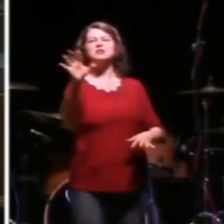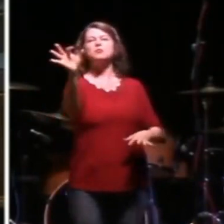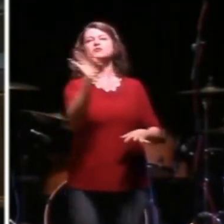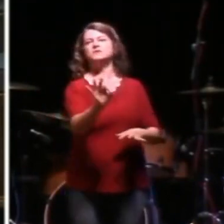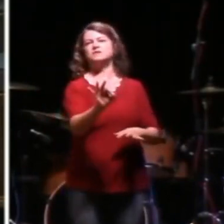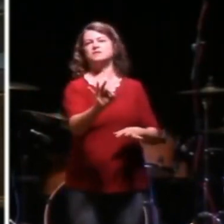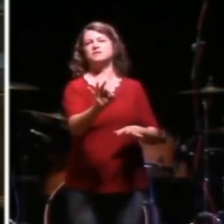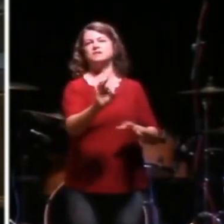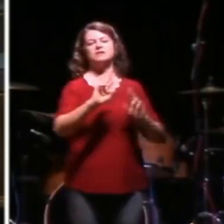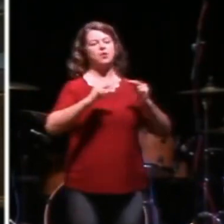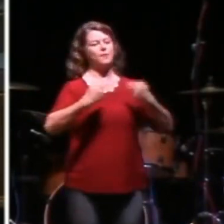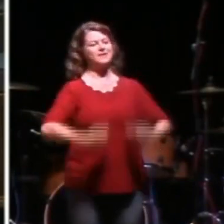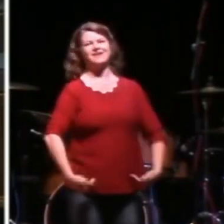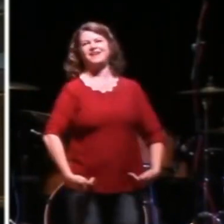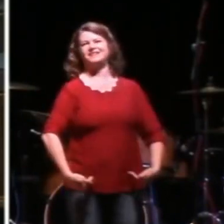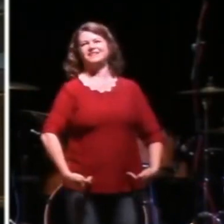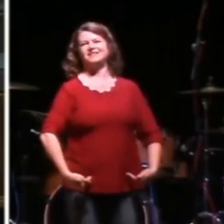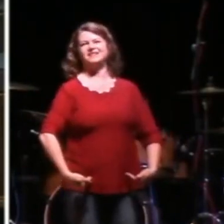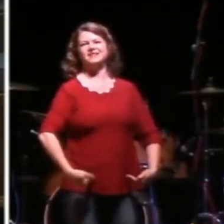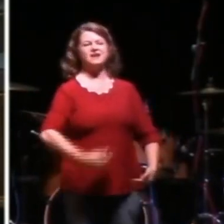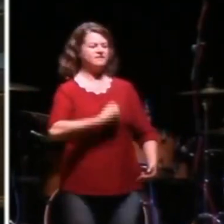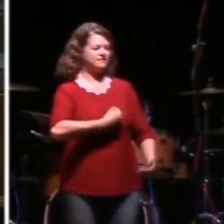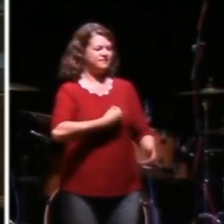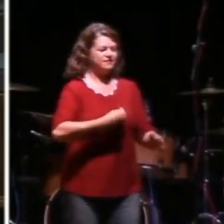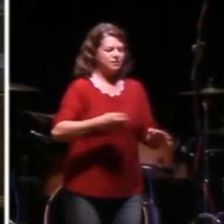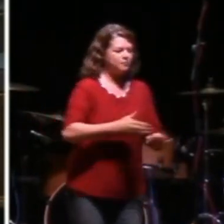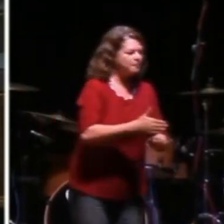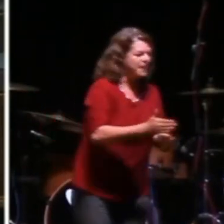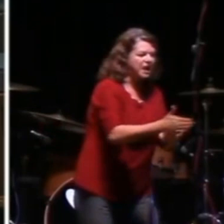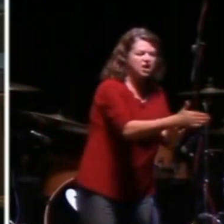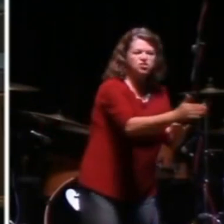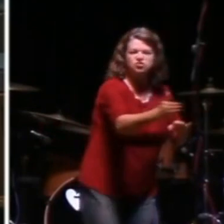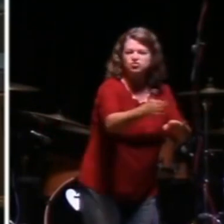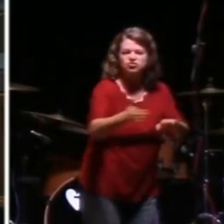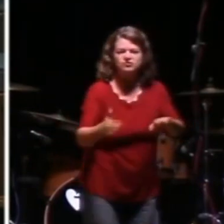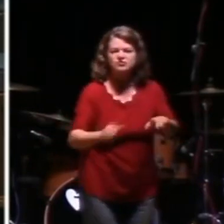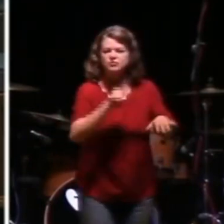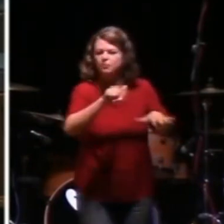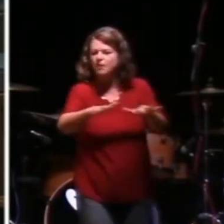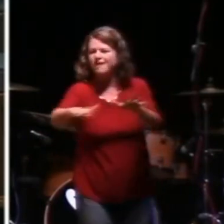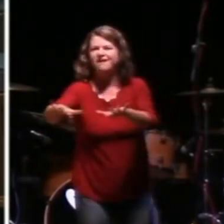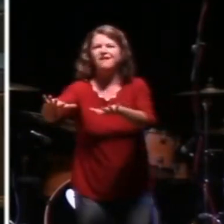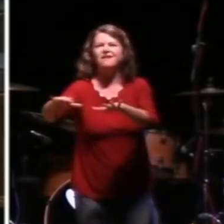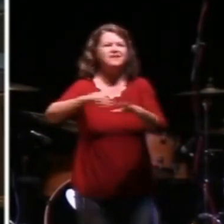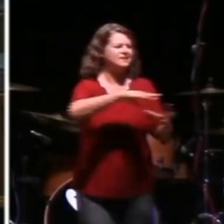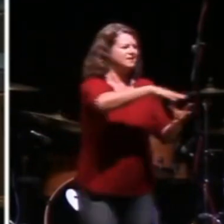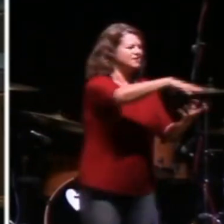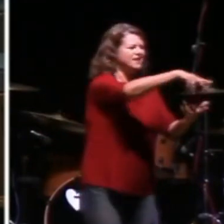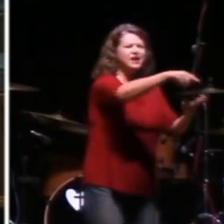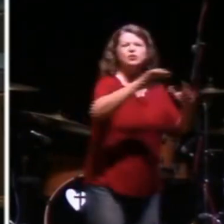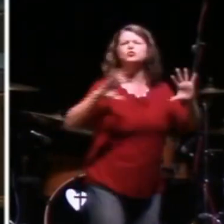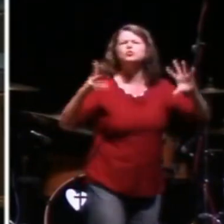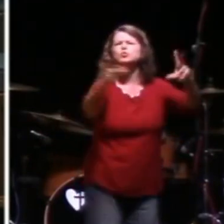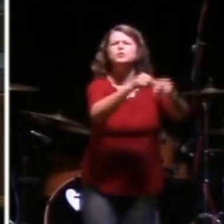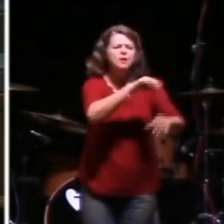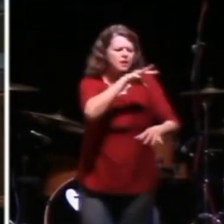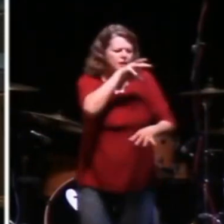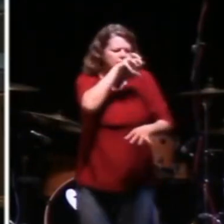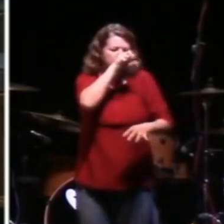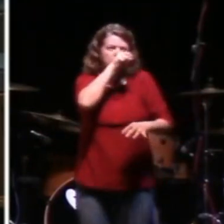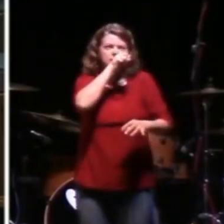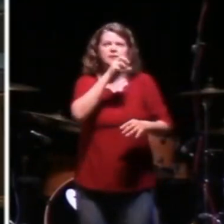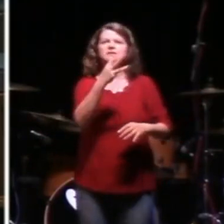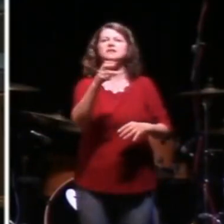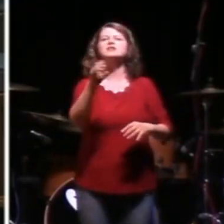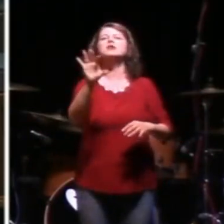mar da vida na terra daquilo que você conhece que tem fôlego de vida deus está aumentando a